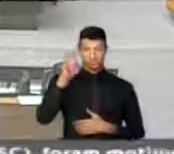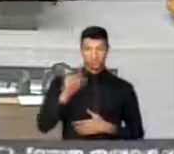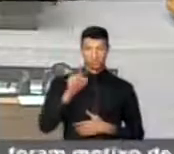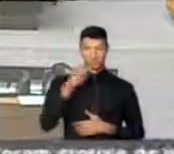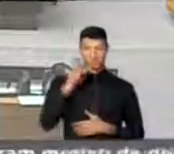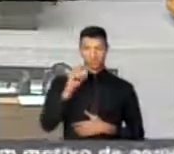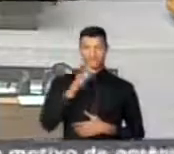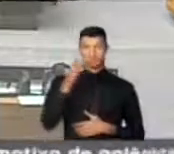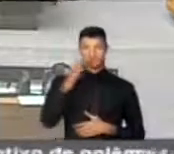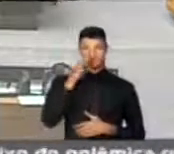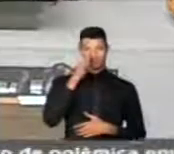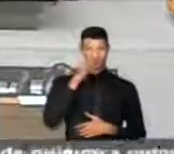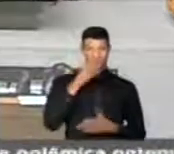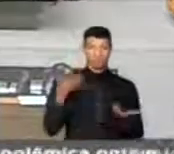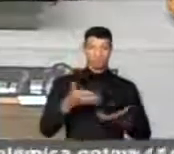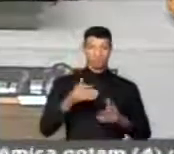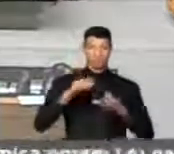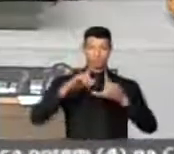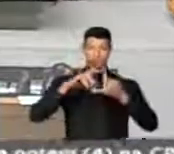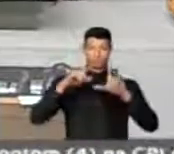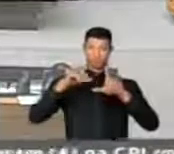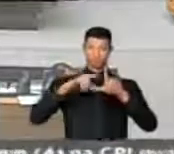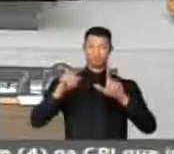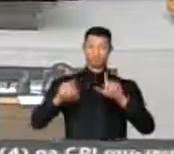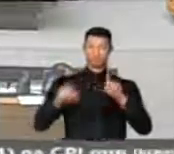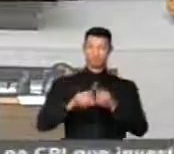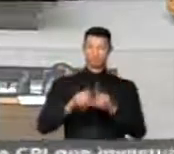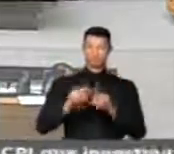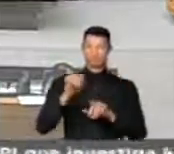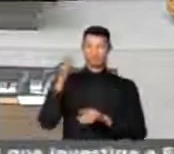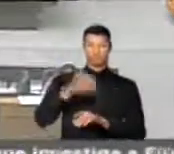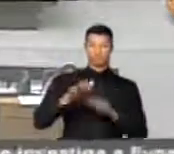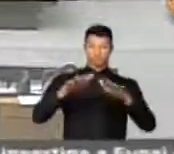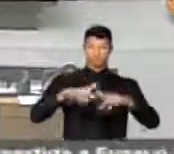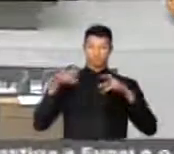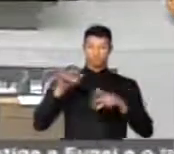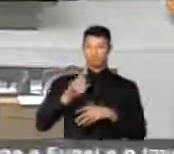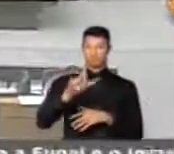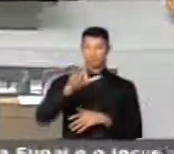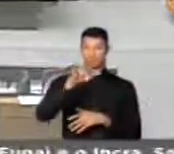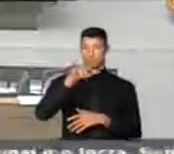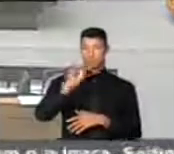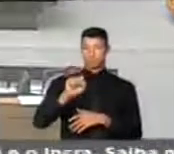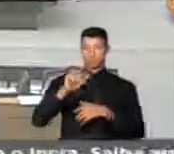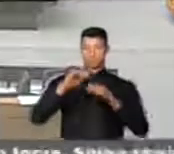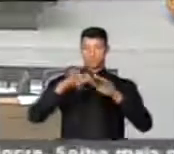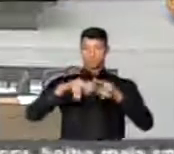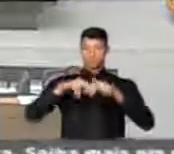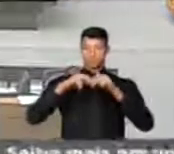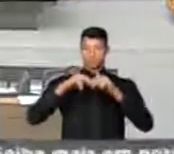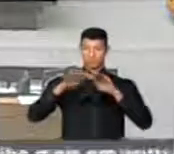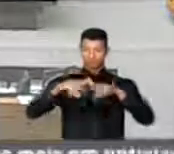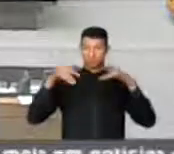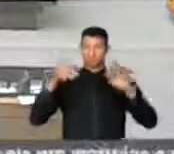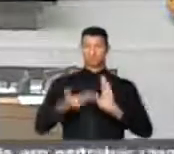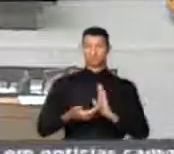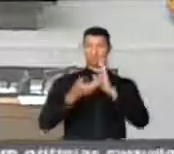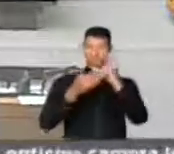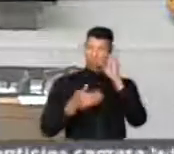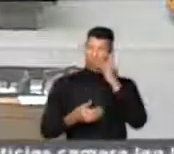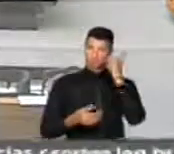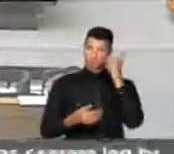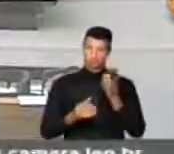5h30, você está acompanhando pela Rádio TV Câmara, direto do plenário Ulisses Guimarães, a sessão ordinária da Câmara